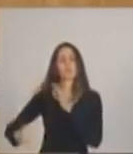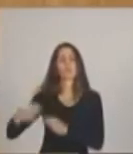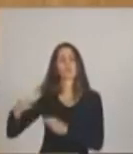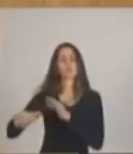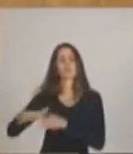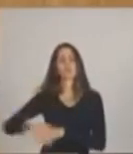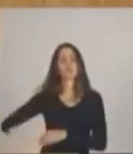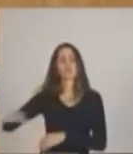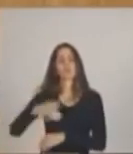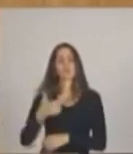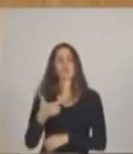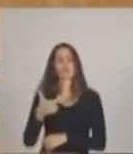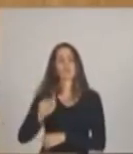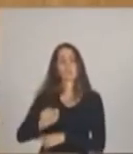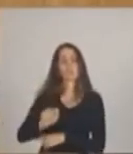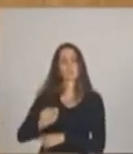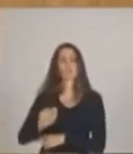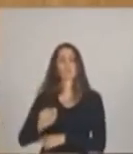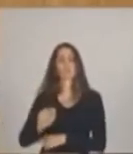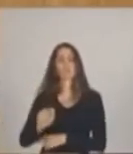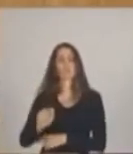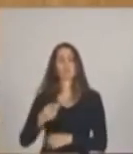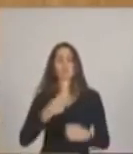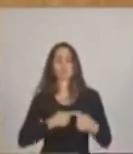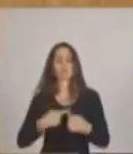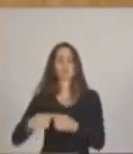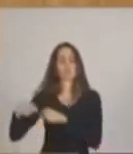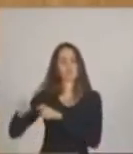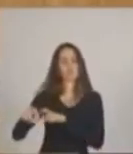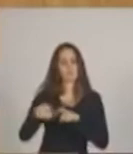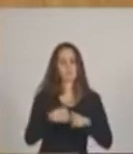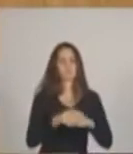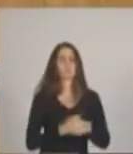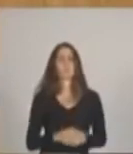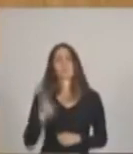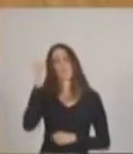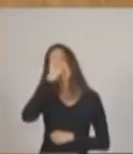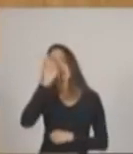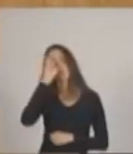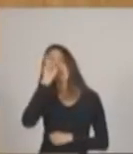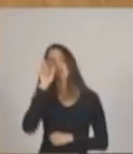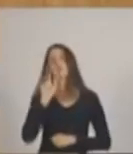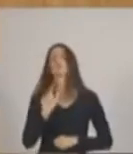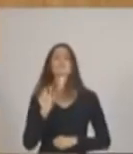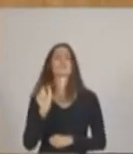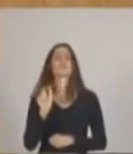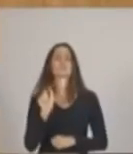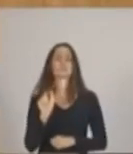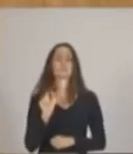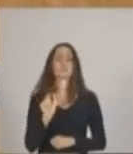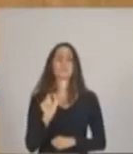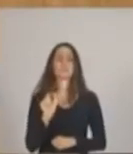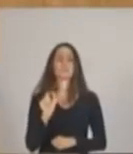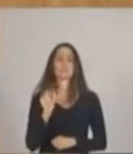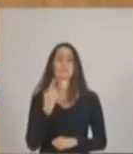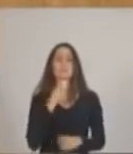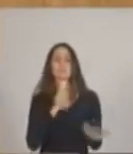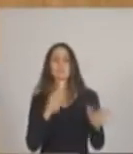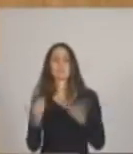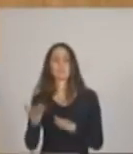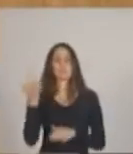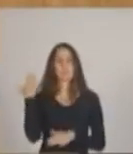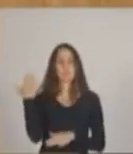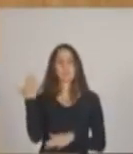de 27 comarcas no interior do Espírito Santo. Lembrando que na semana passada, prefeitos e vereadores